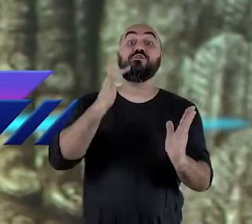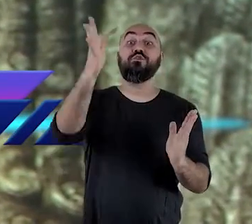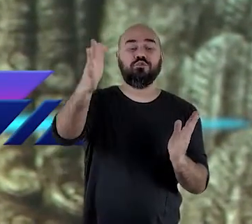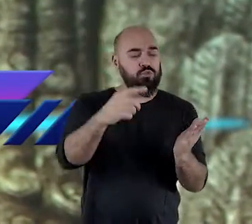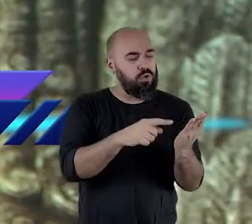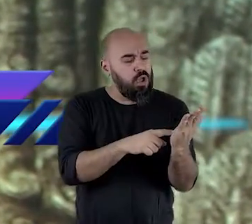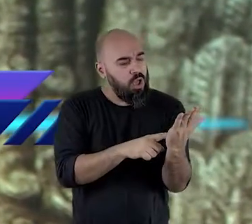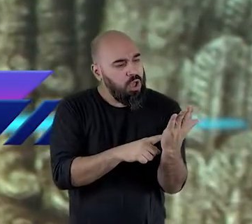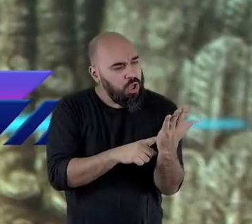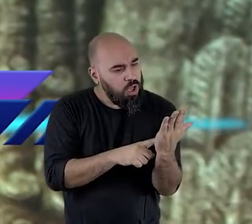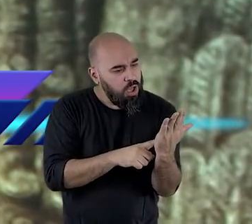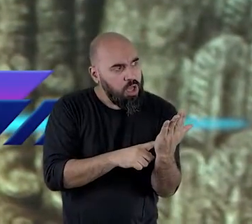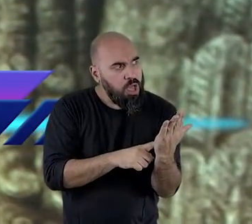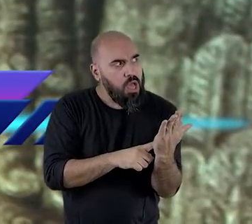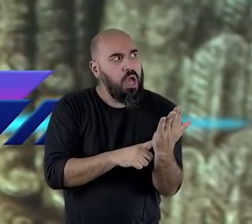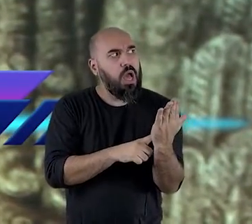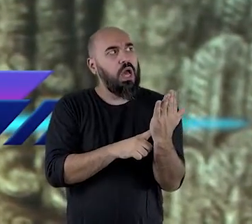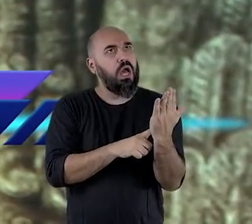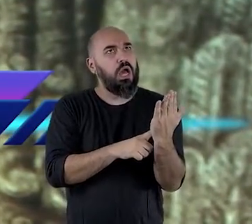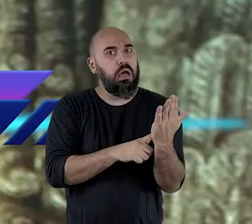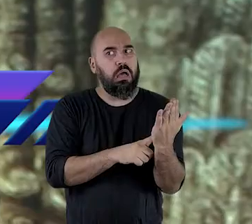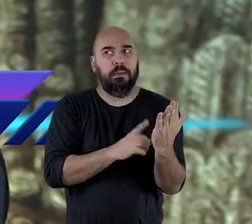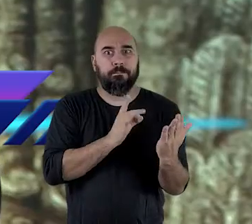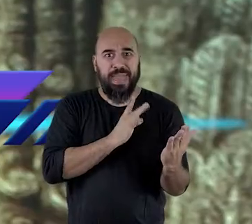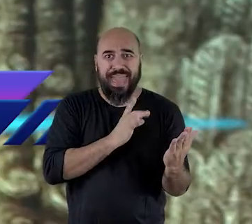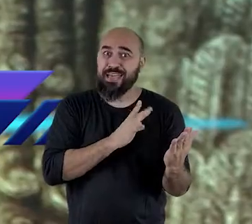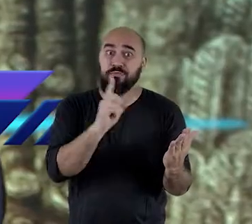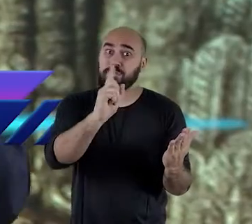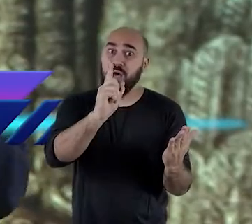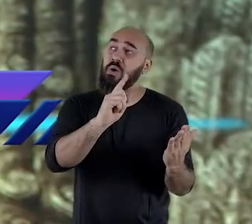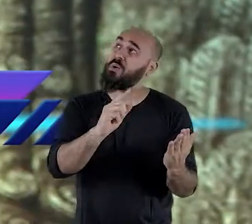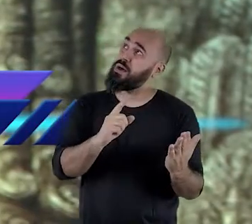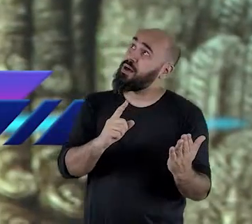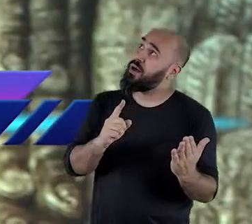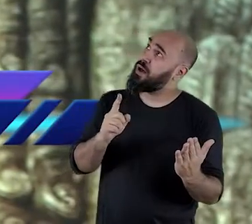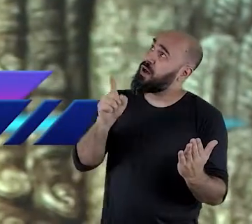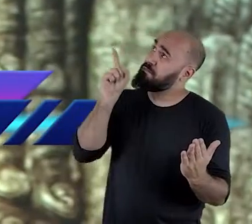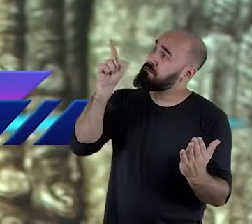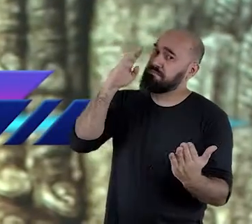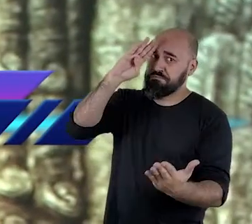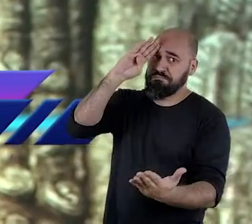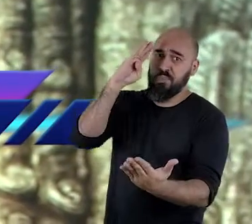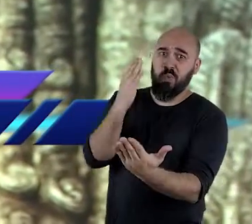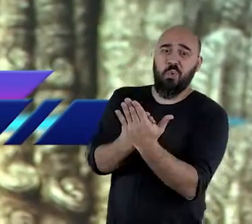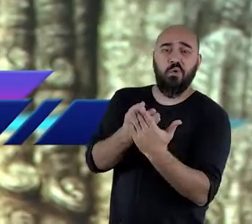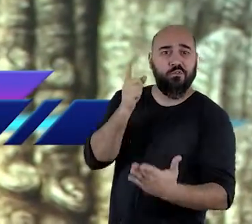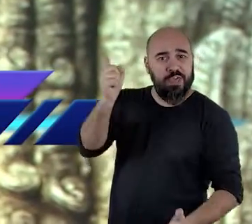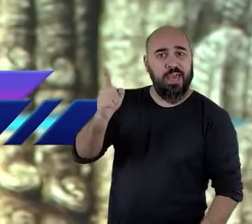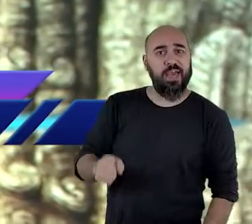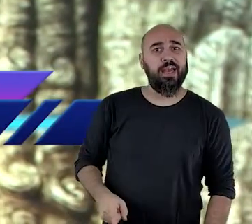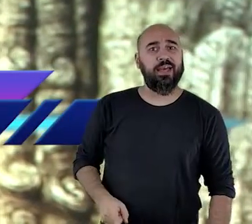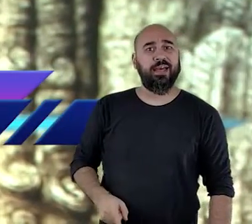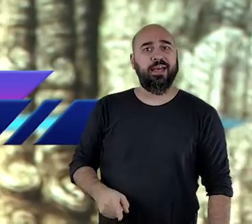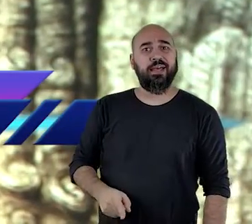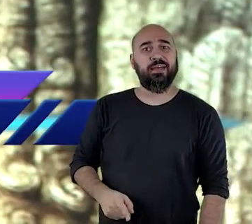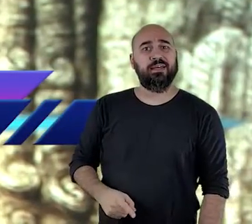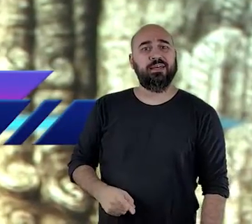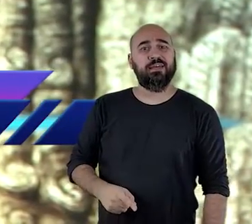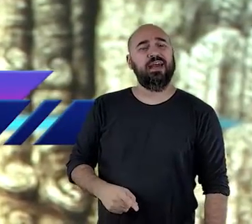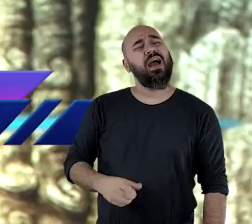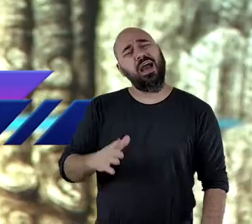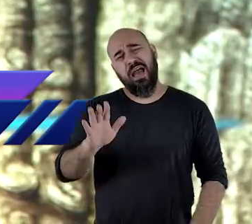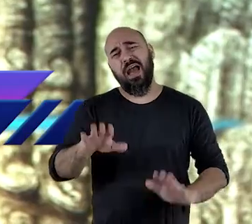filha, confia em mim. Às vezes nós ficamos ansiosos, trazendo demais o futuro para o